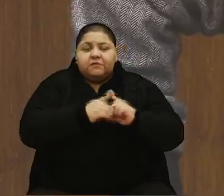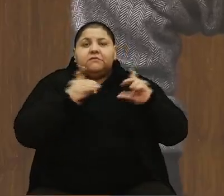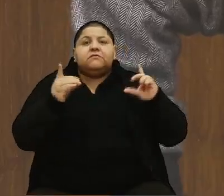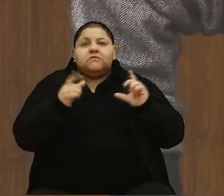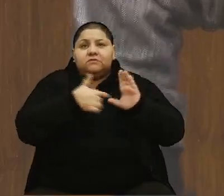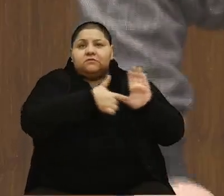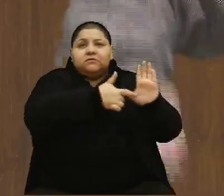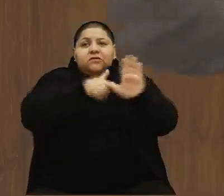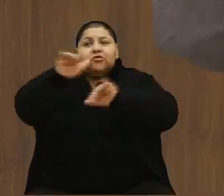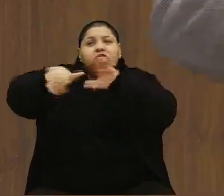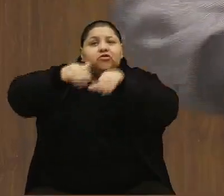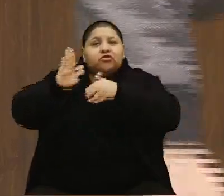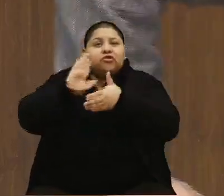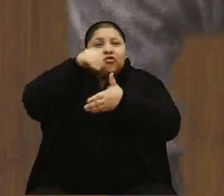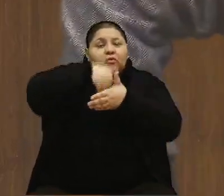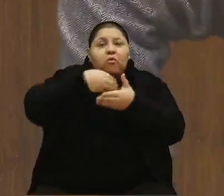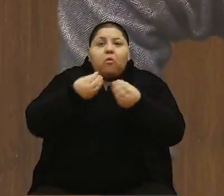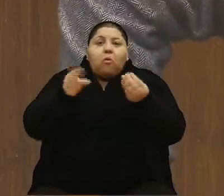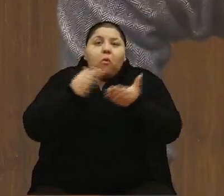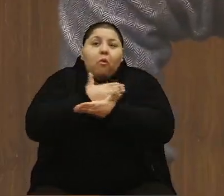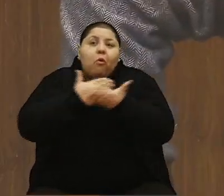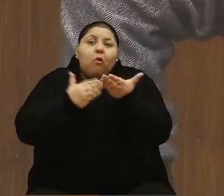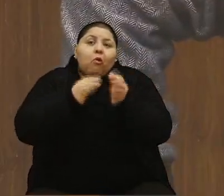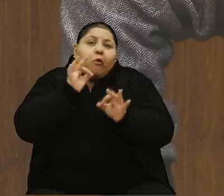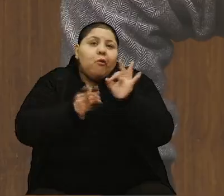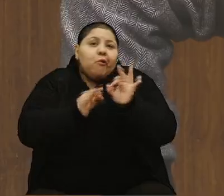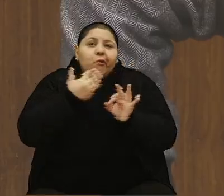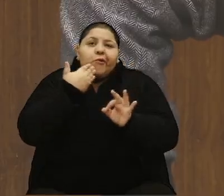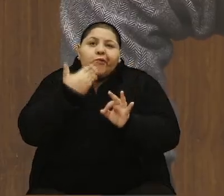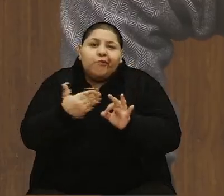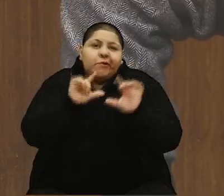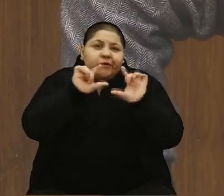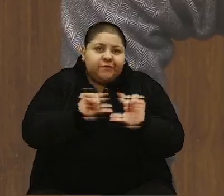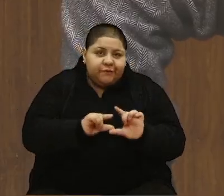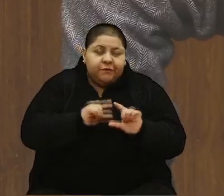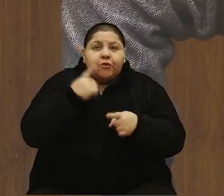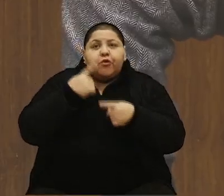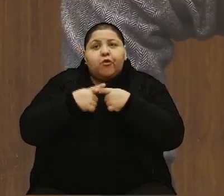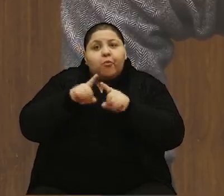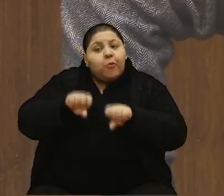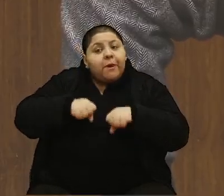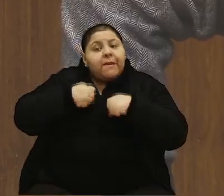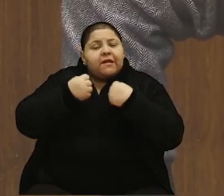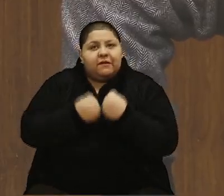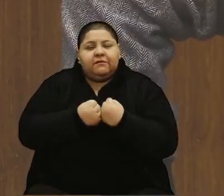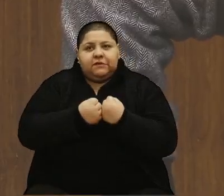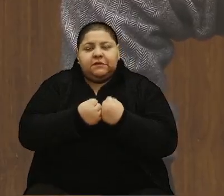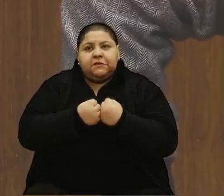promova o chamamento da eleição ou que ingresse judicialmente requerendo a redução. Porque para defender